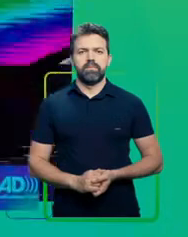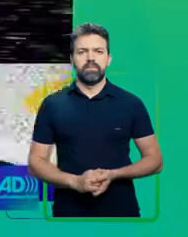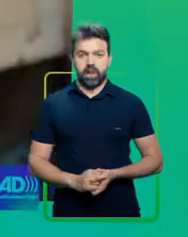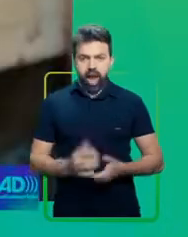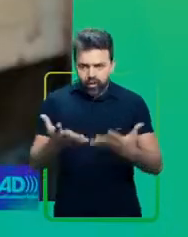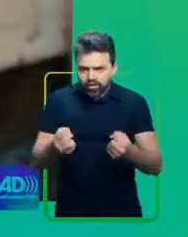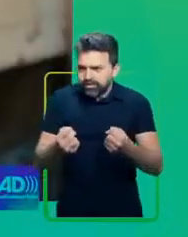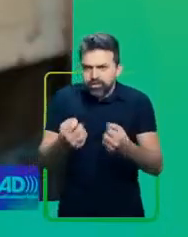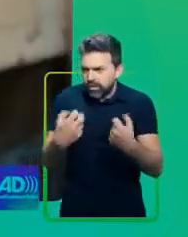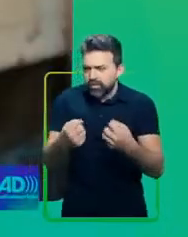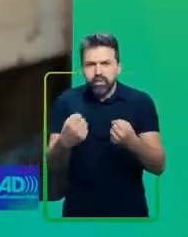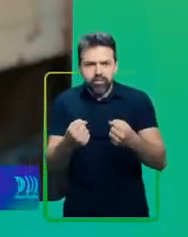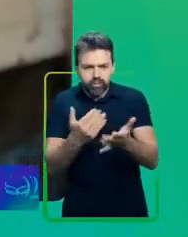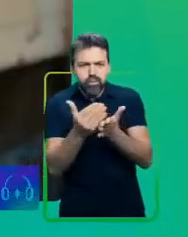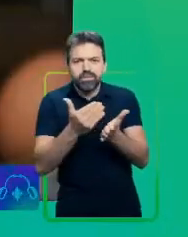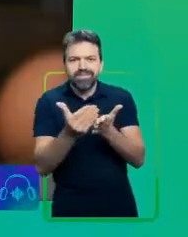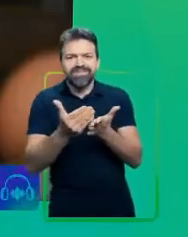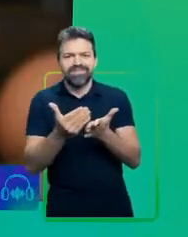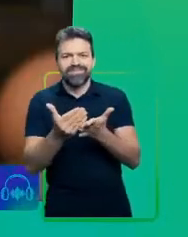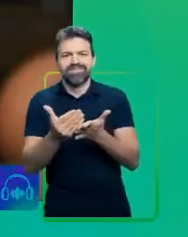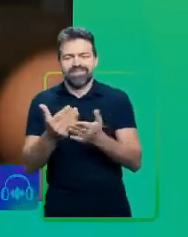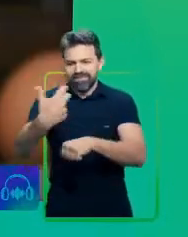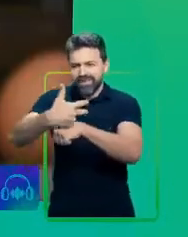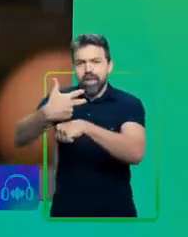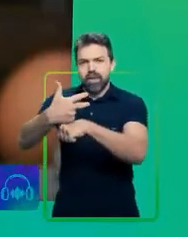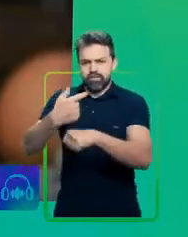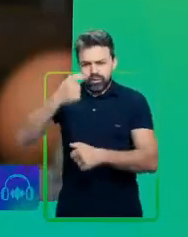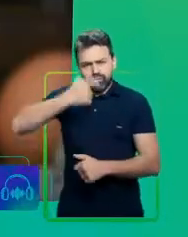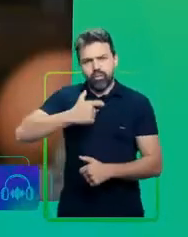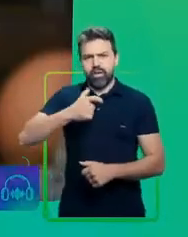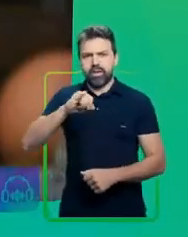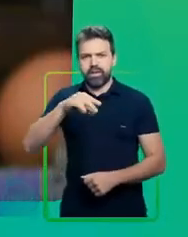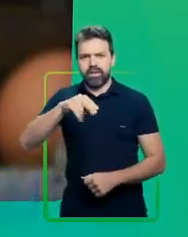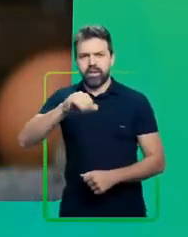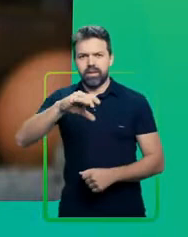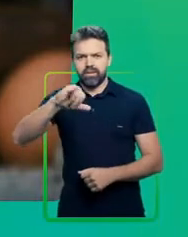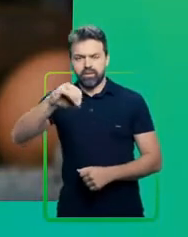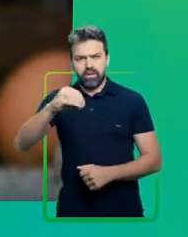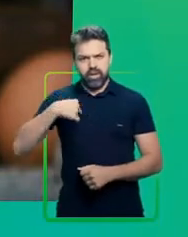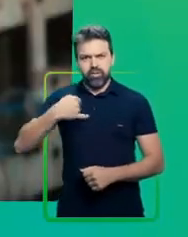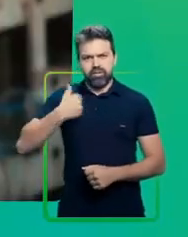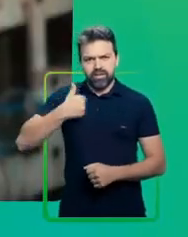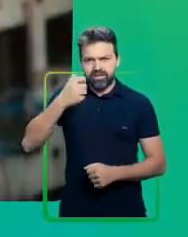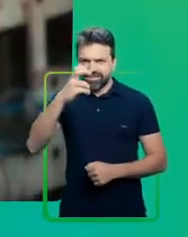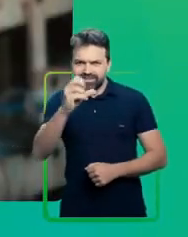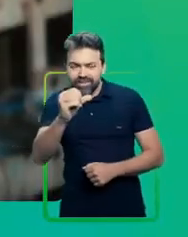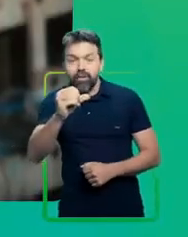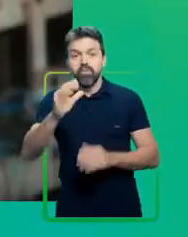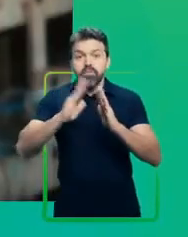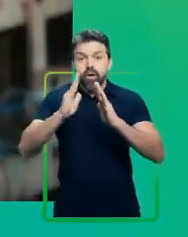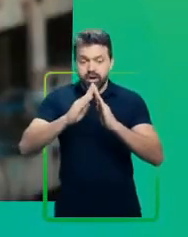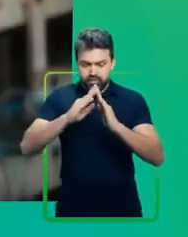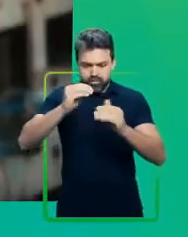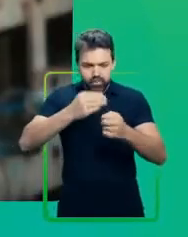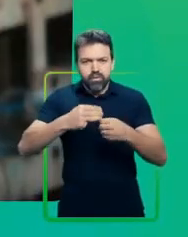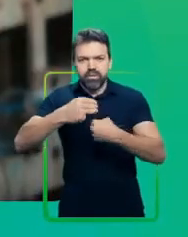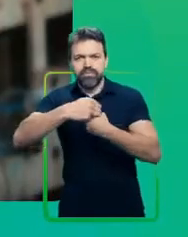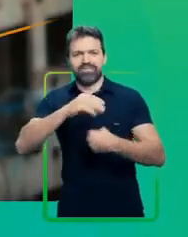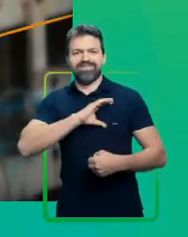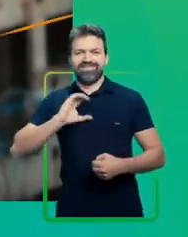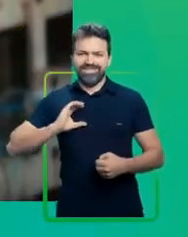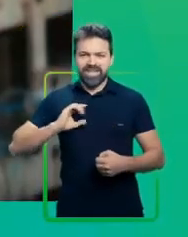agora vai. Já? Bora. Sou Zé Inácio, tenho 59 anos, moro aqui em Caracaraí,